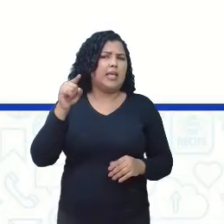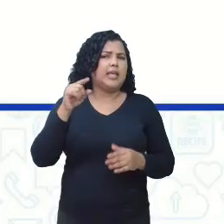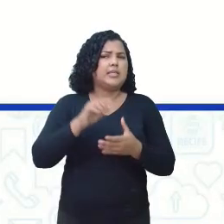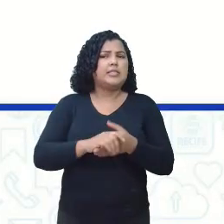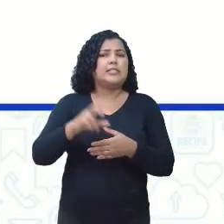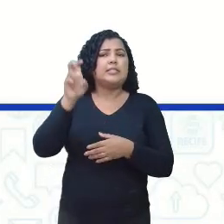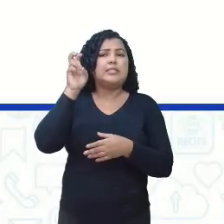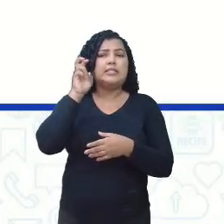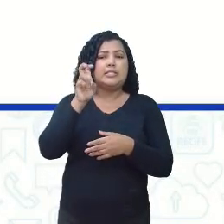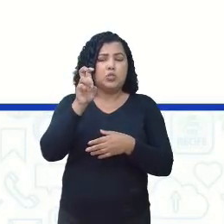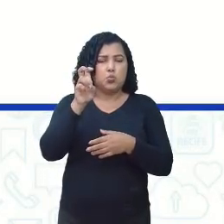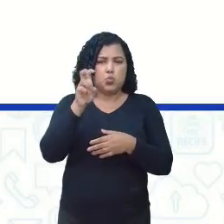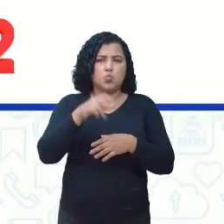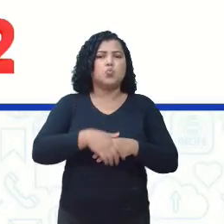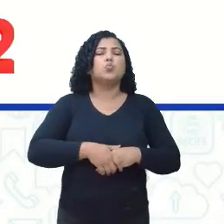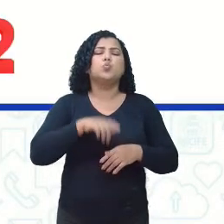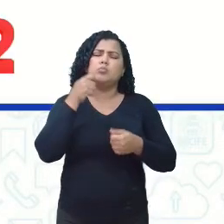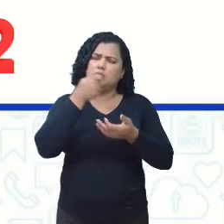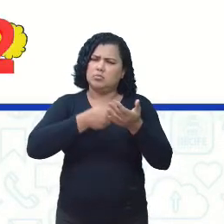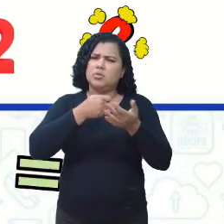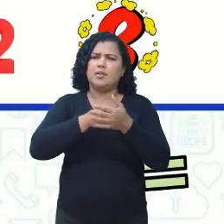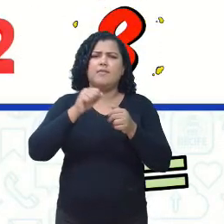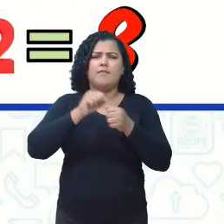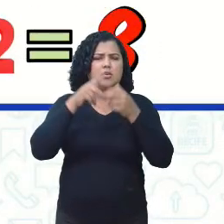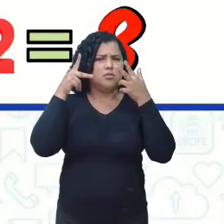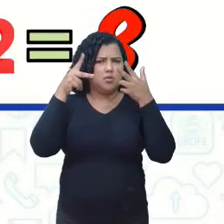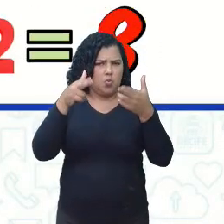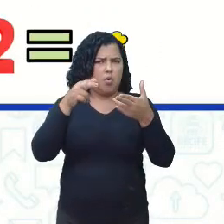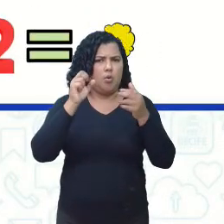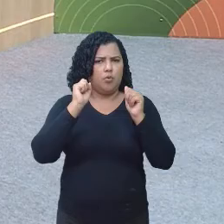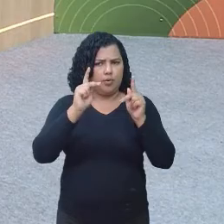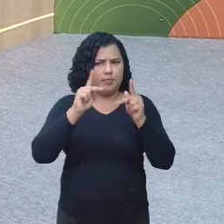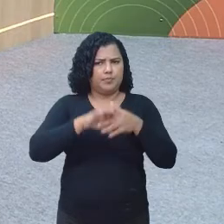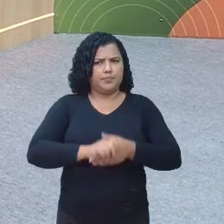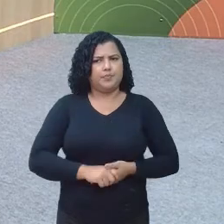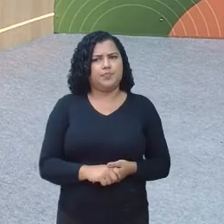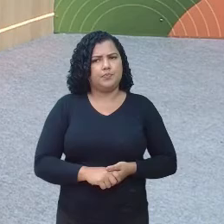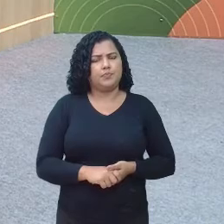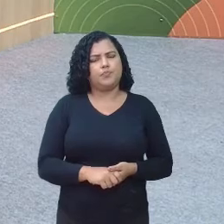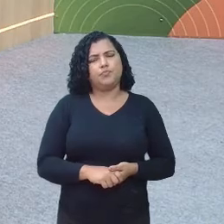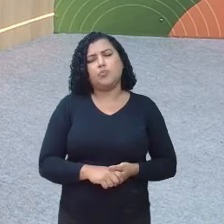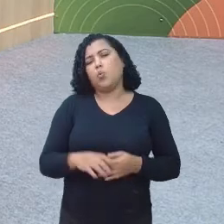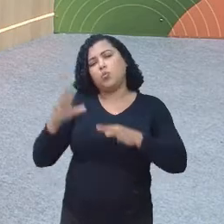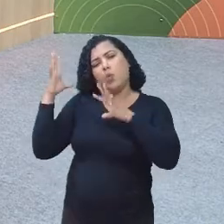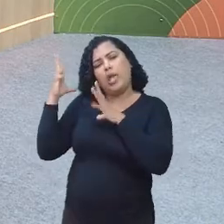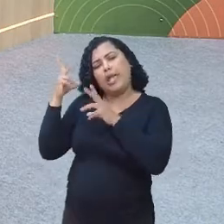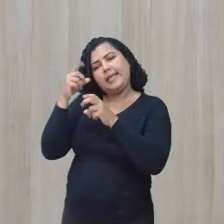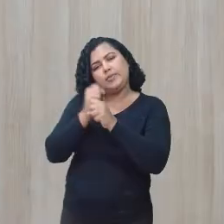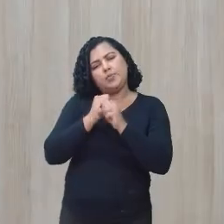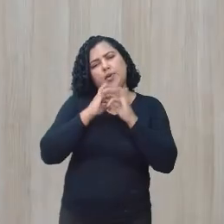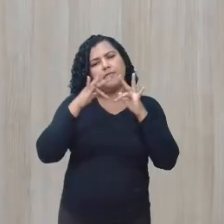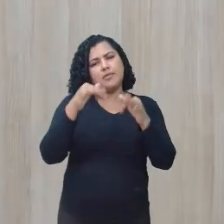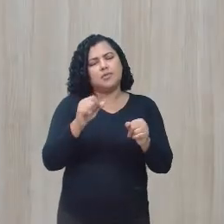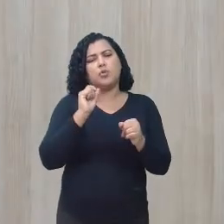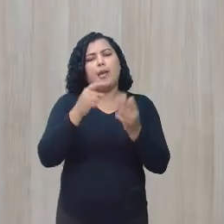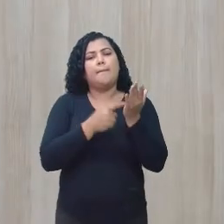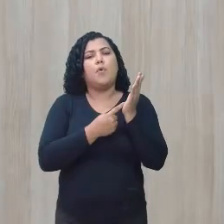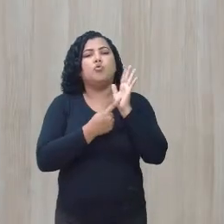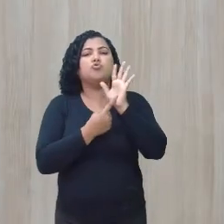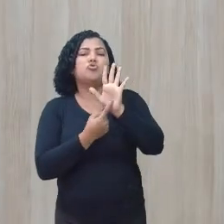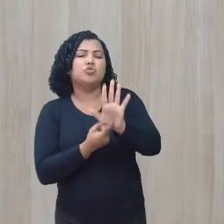4, 5, tenta fazer a mesma coisa com ele, tá certo? Ou seja, o que a gente vai encerrar agora é mostrando que